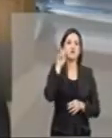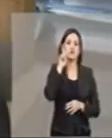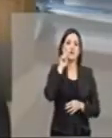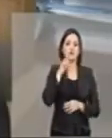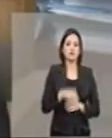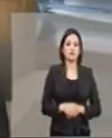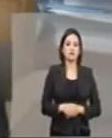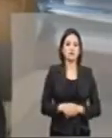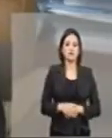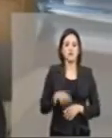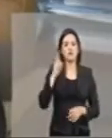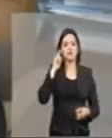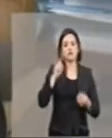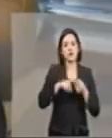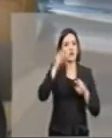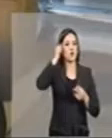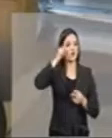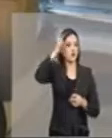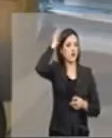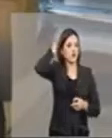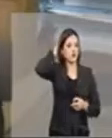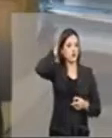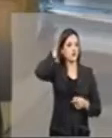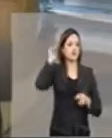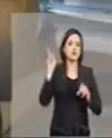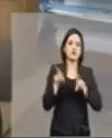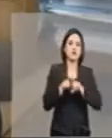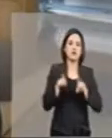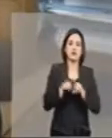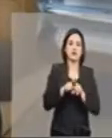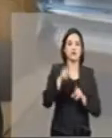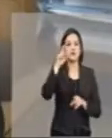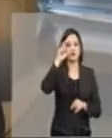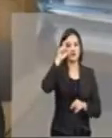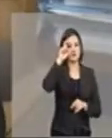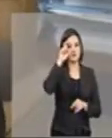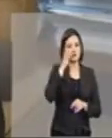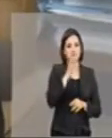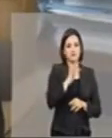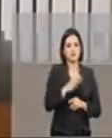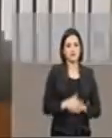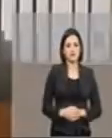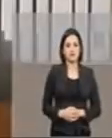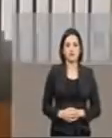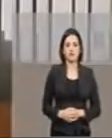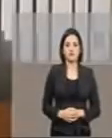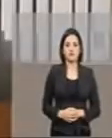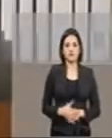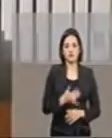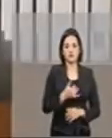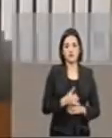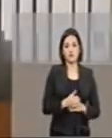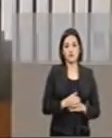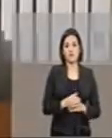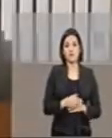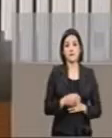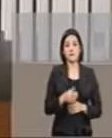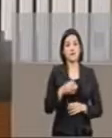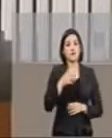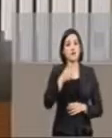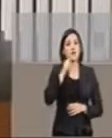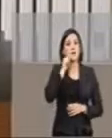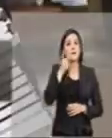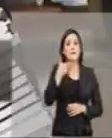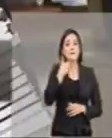ministro Alexandre, com as vênias do ministro Fachin. Como vota o ministro Marco Aurélio?